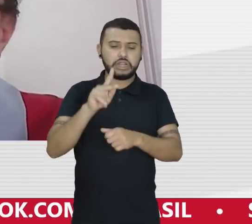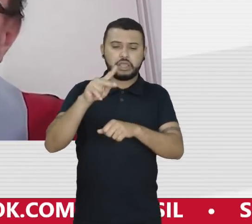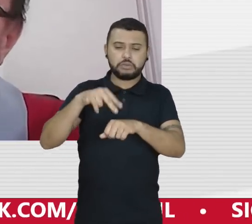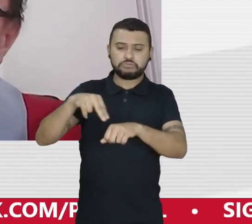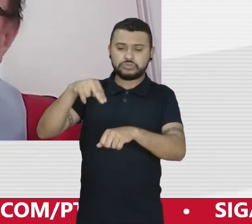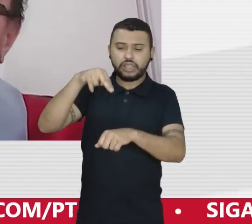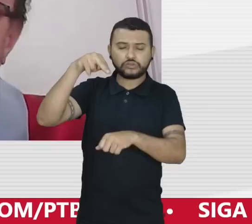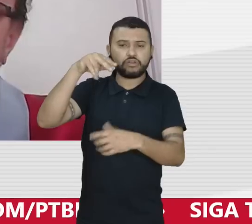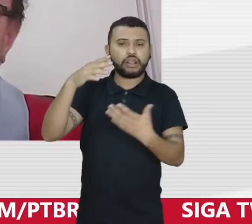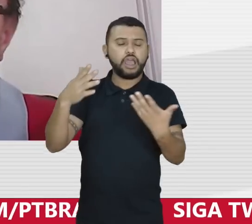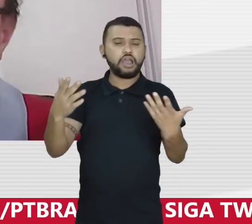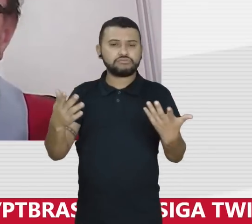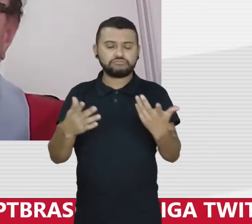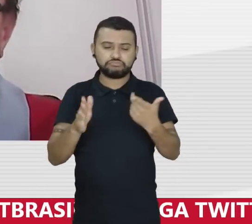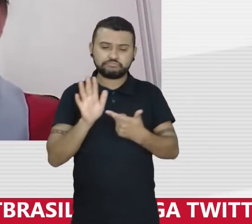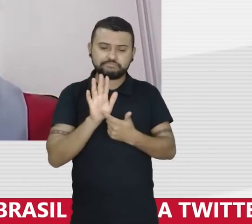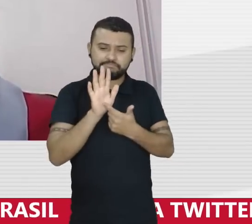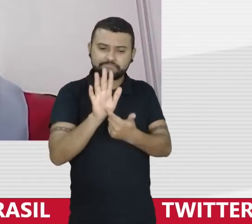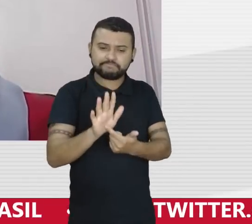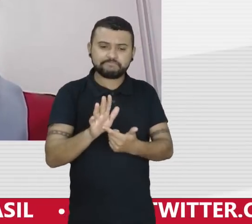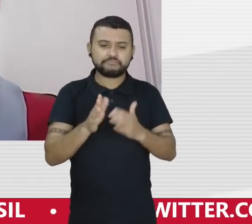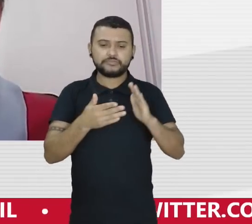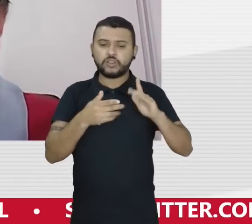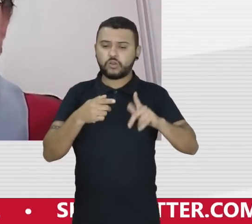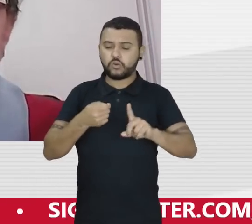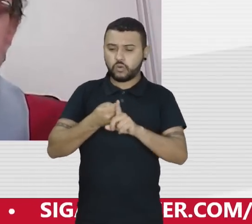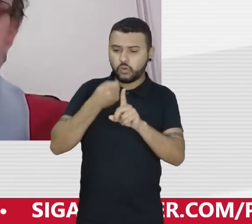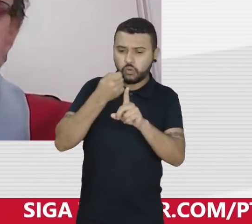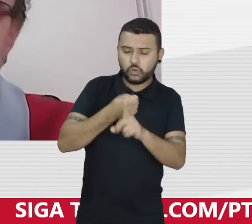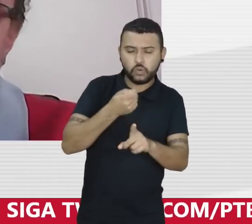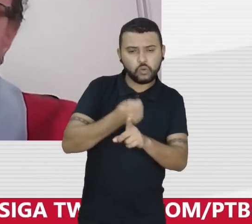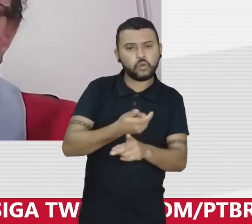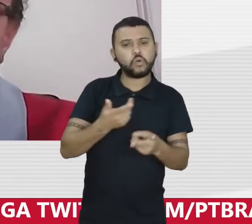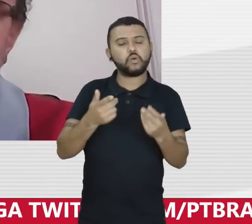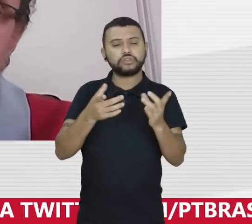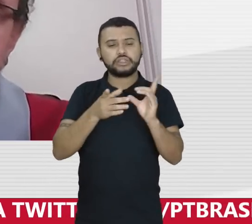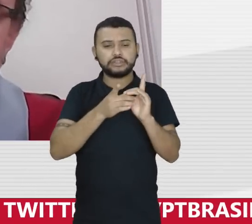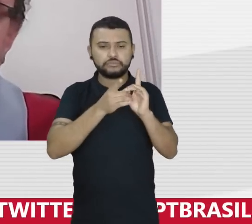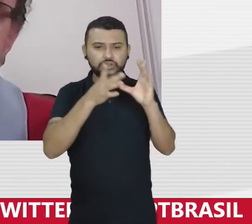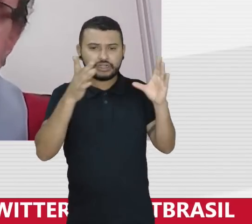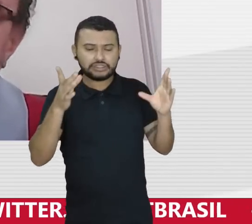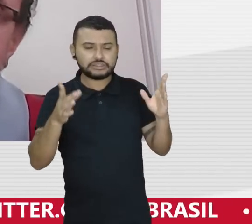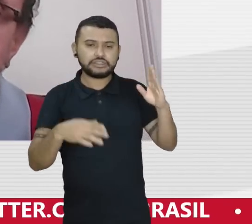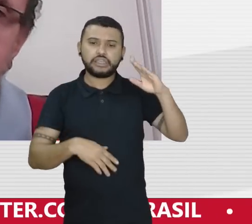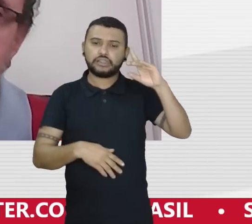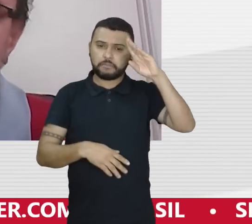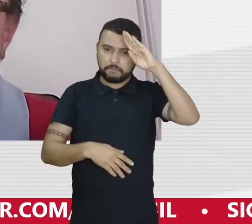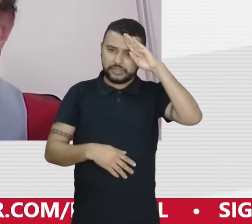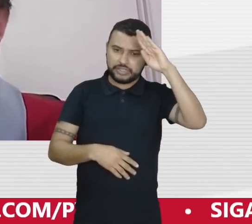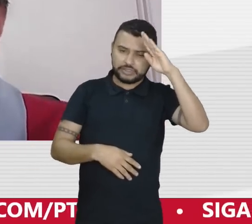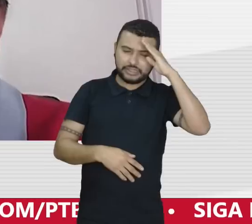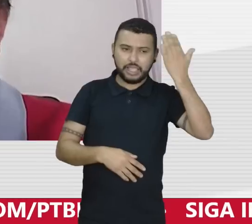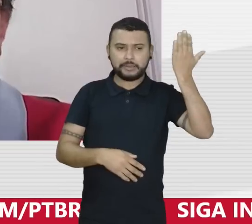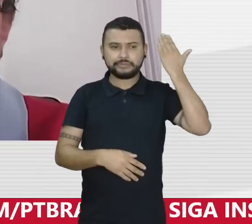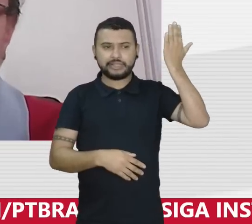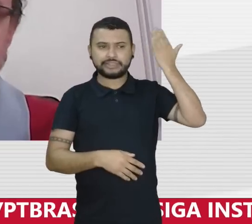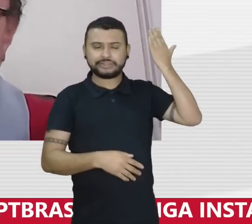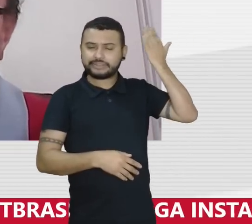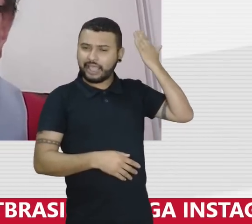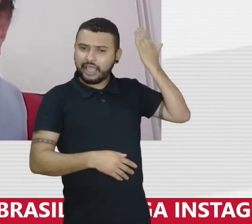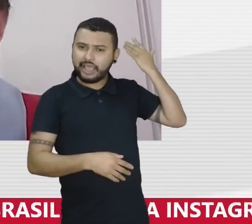que vem, talvez, né, das lutas democráticas que militares fizeram na República